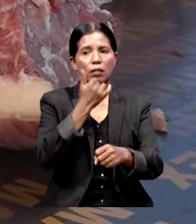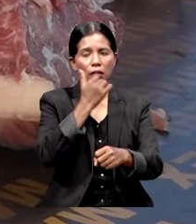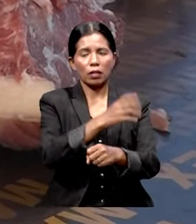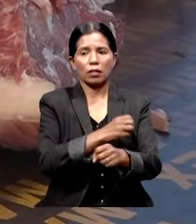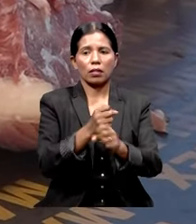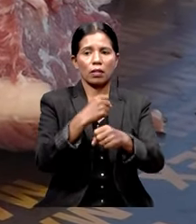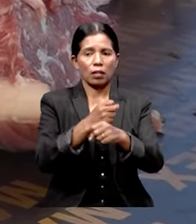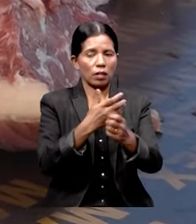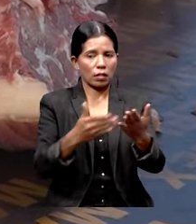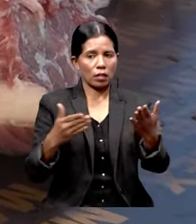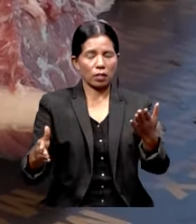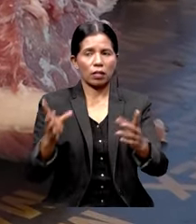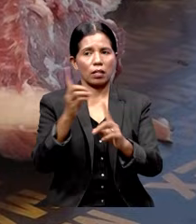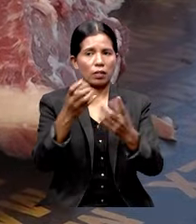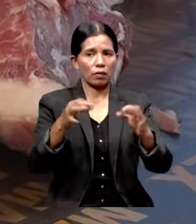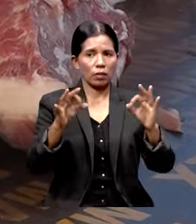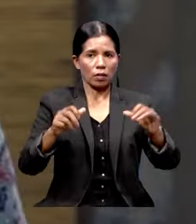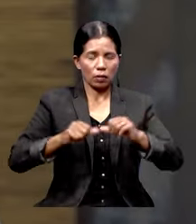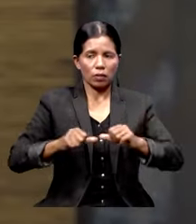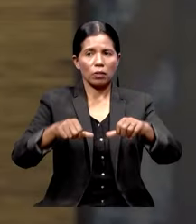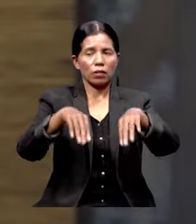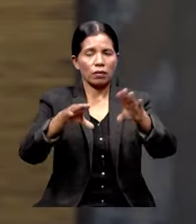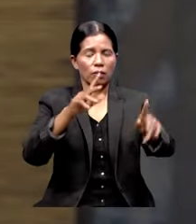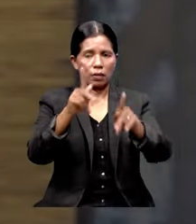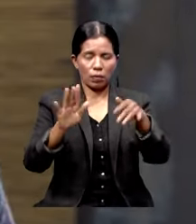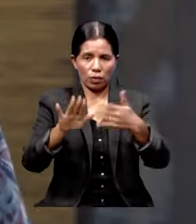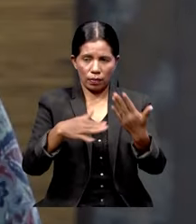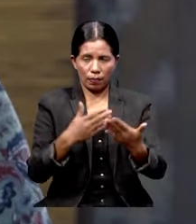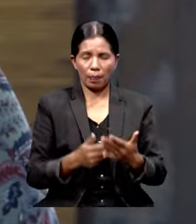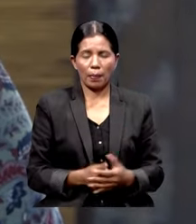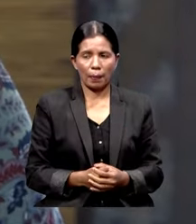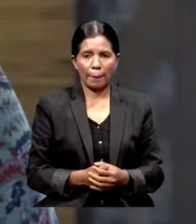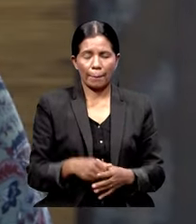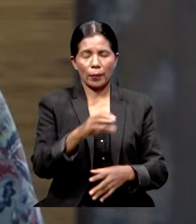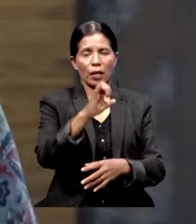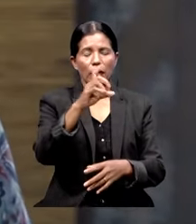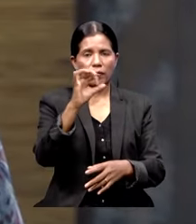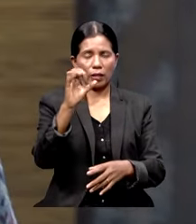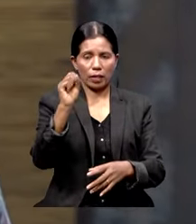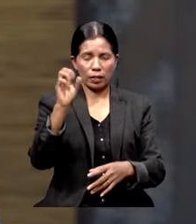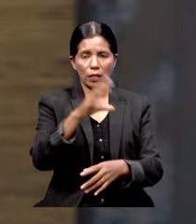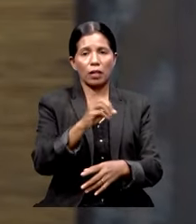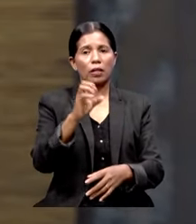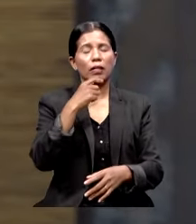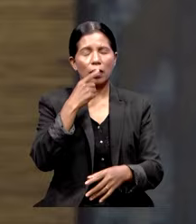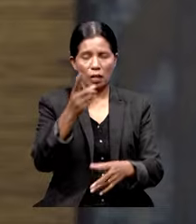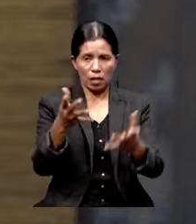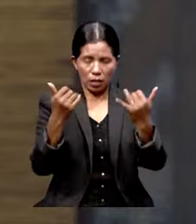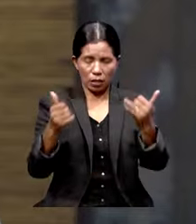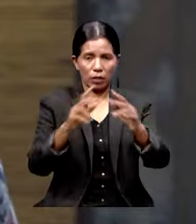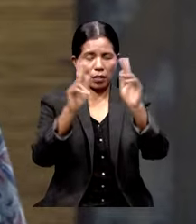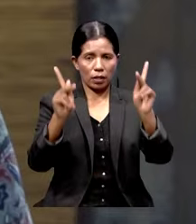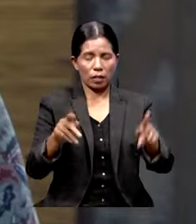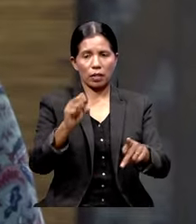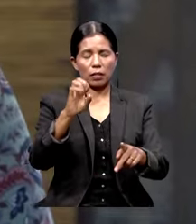falsifica sasan nebeliona prazo, odi continua fan ba consumidor sira. Inspetora e faesa odete viega sateten, da daune loza siara